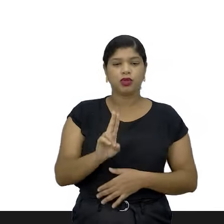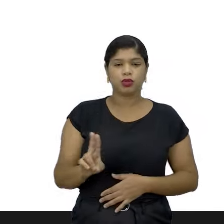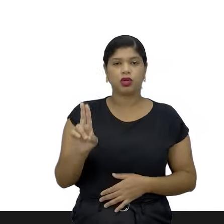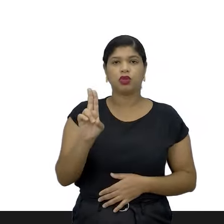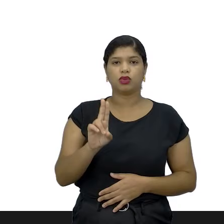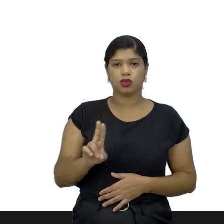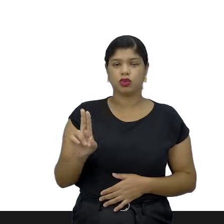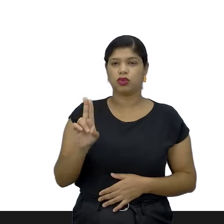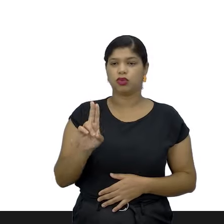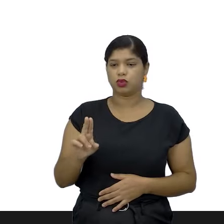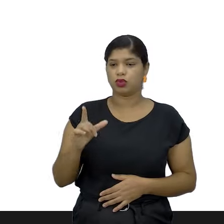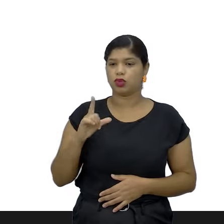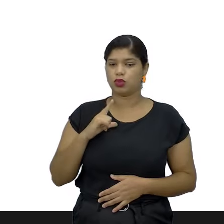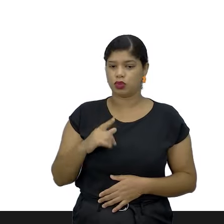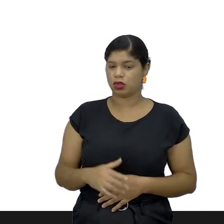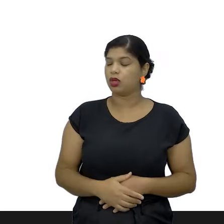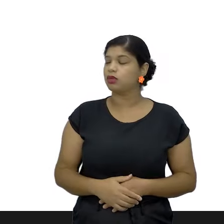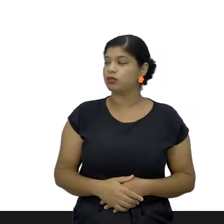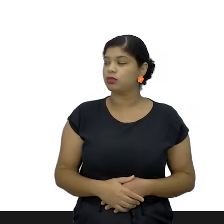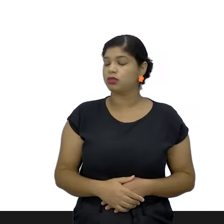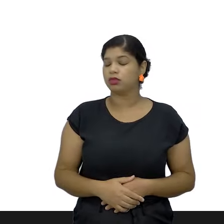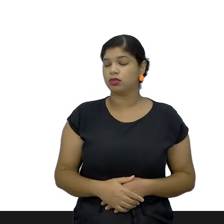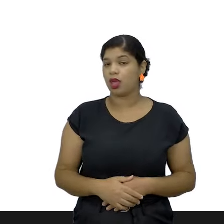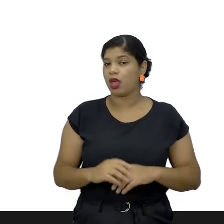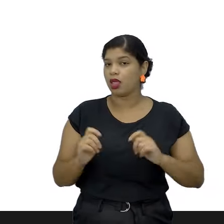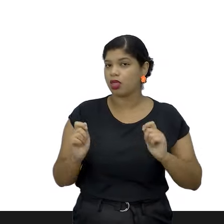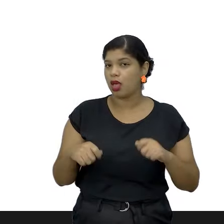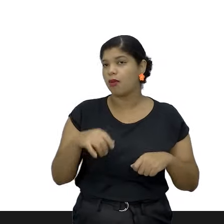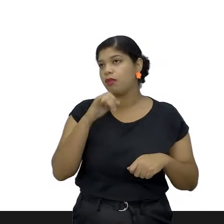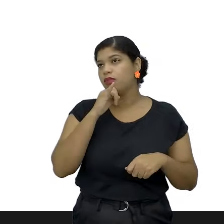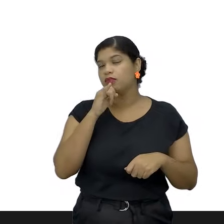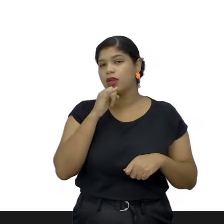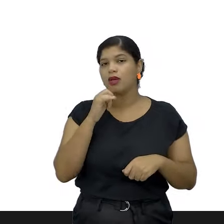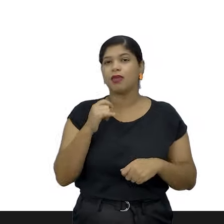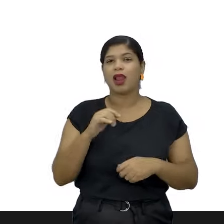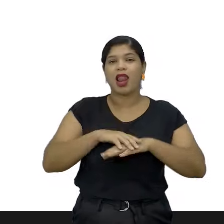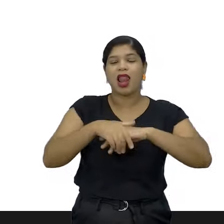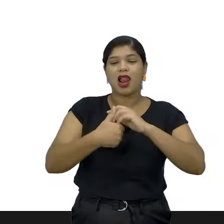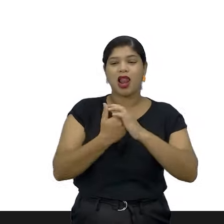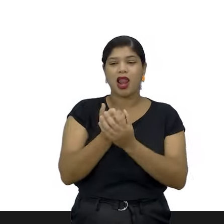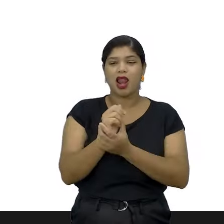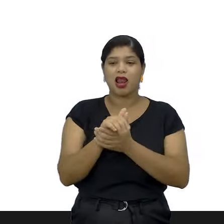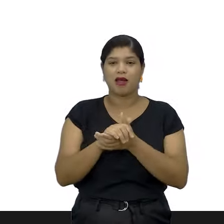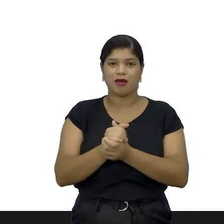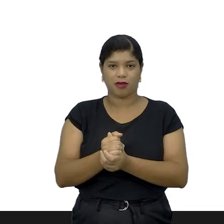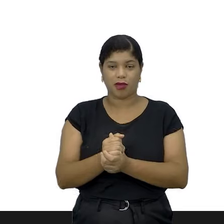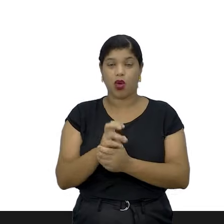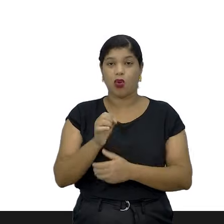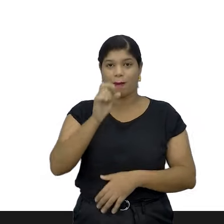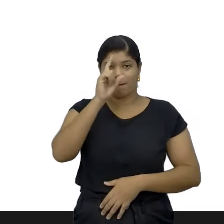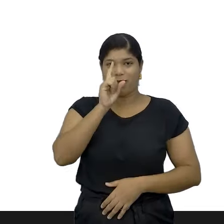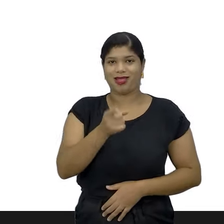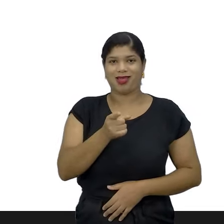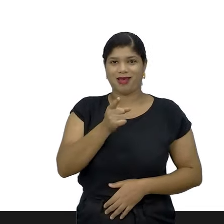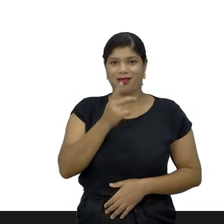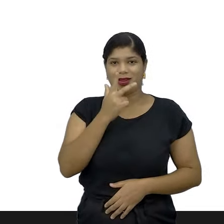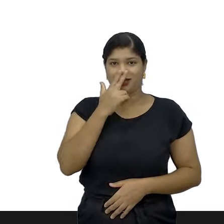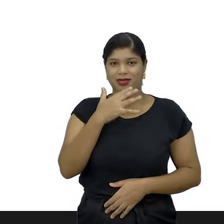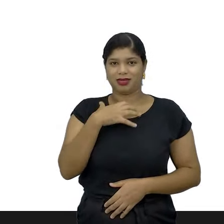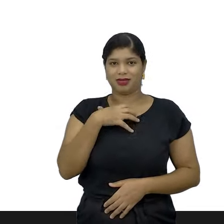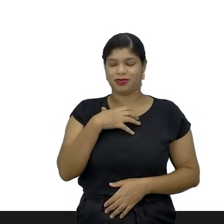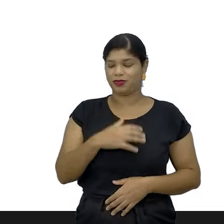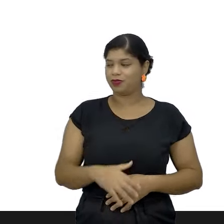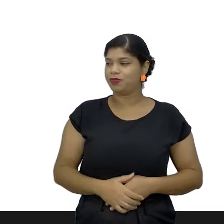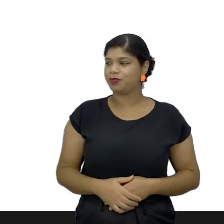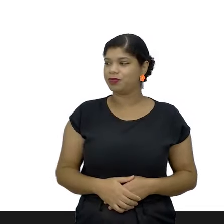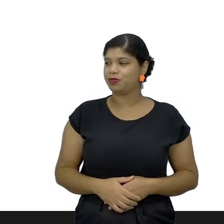né? Então, pode estar no infinitivo, né? Então, lavar as mãos, ou no imperativo, lave as mãos. Então, na